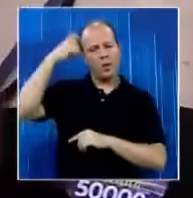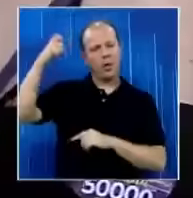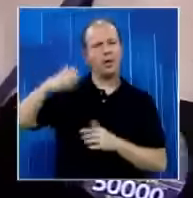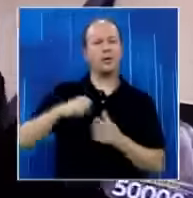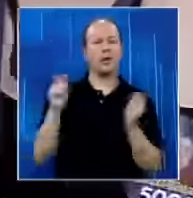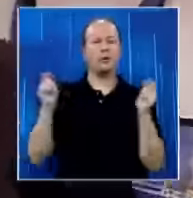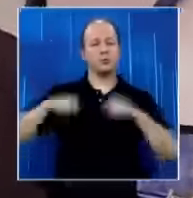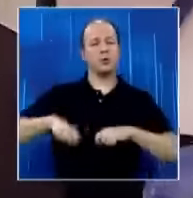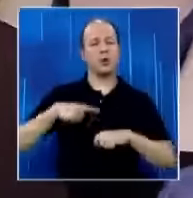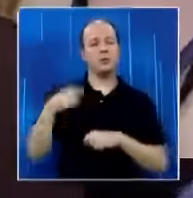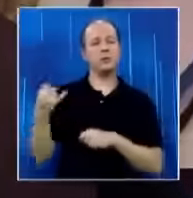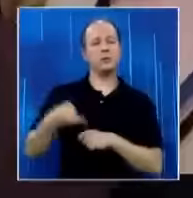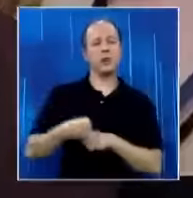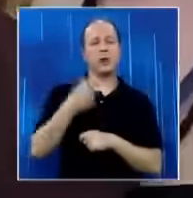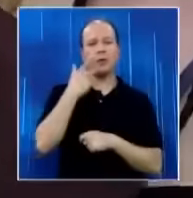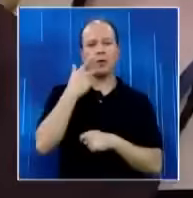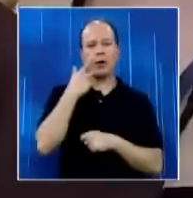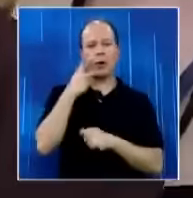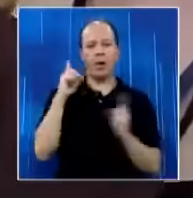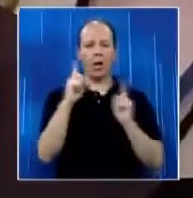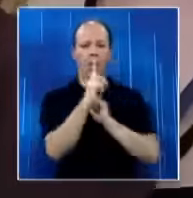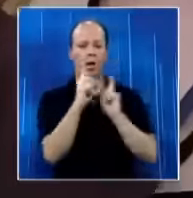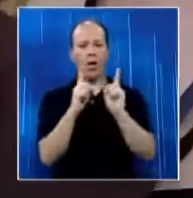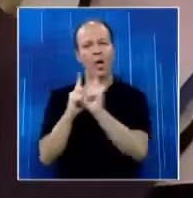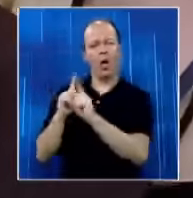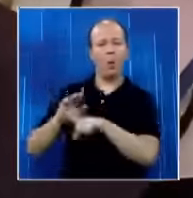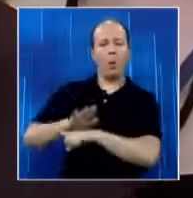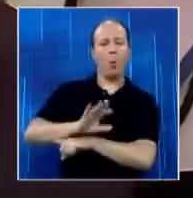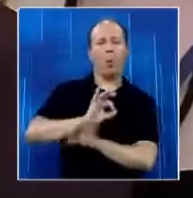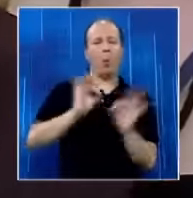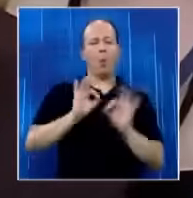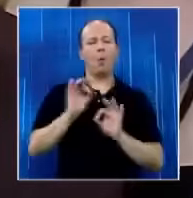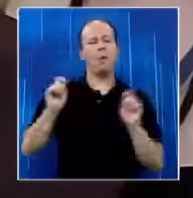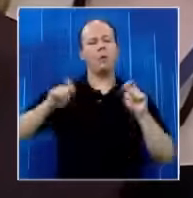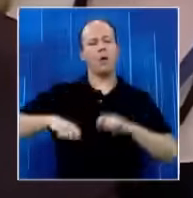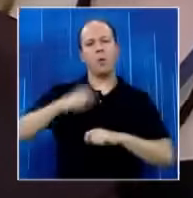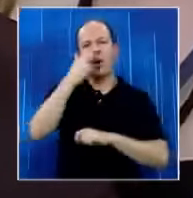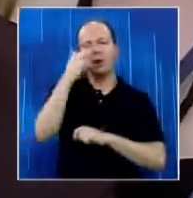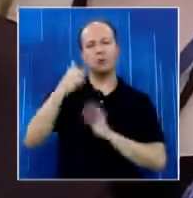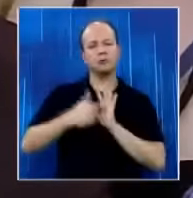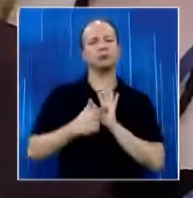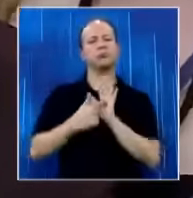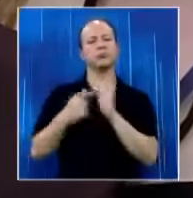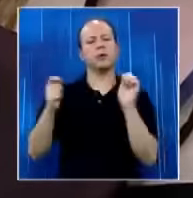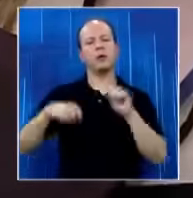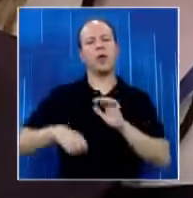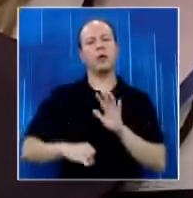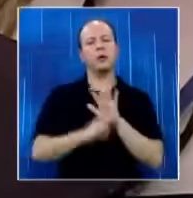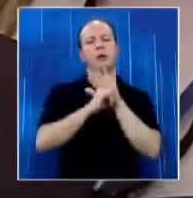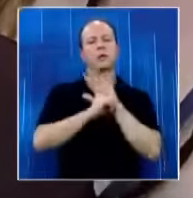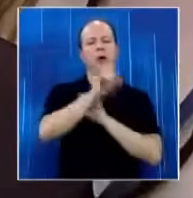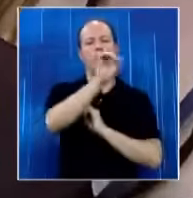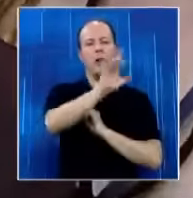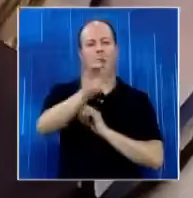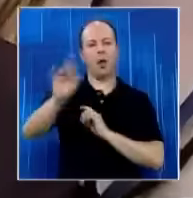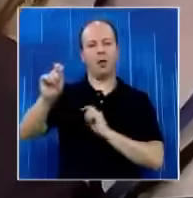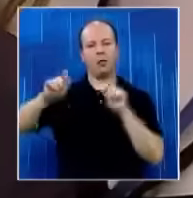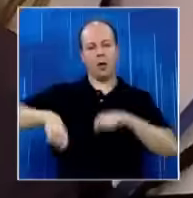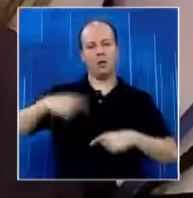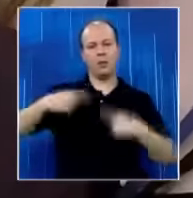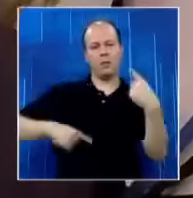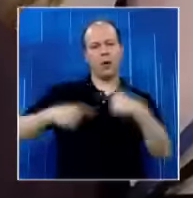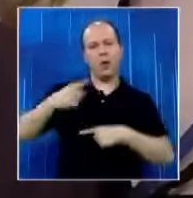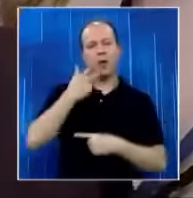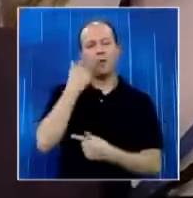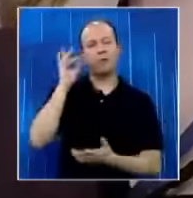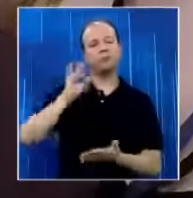Dentro do possível, sim. A própria dinâmica não ajuda muito, mas eu acho que deu para, pelo menos, identificar quem é quem nesse debate.